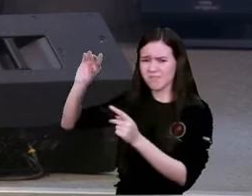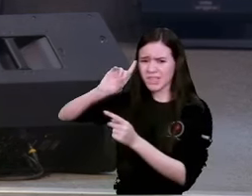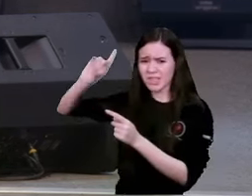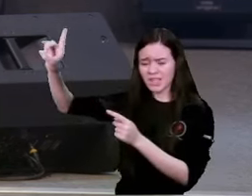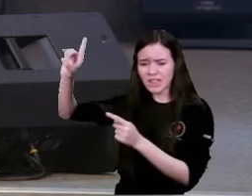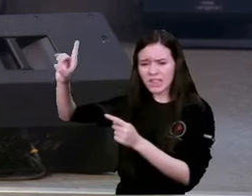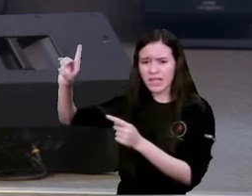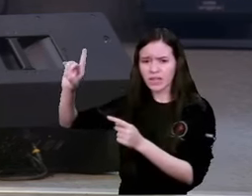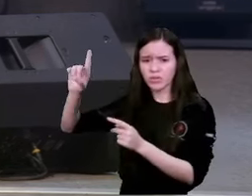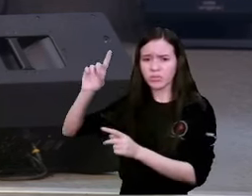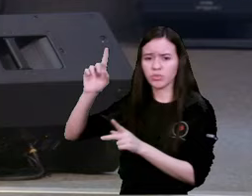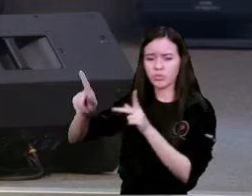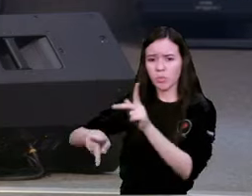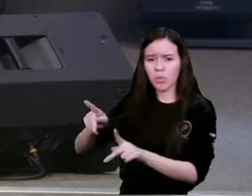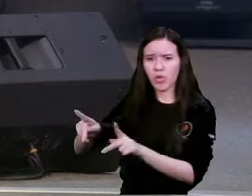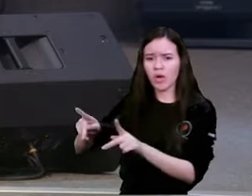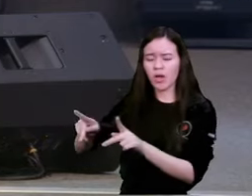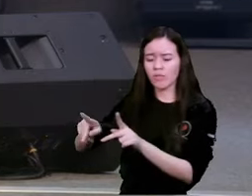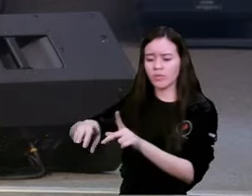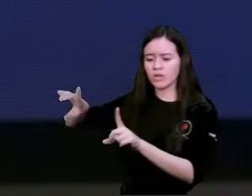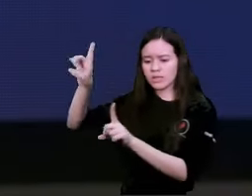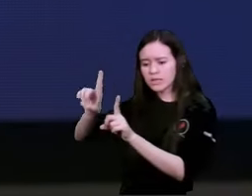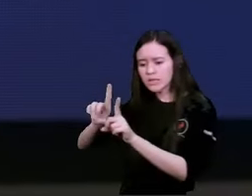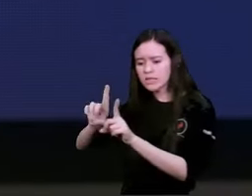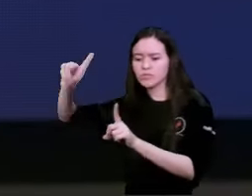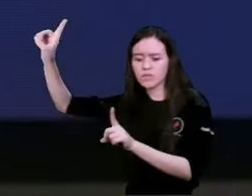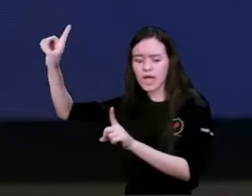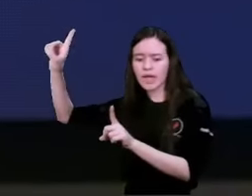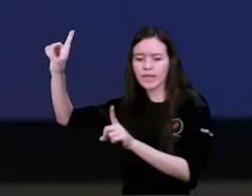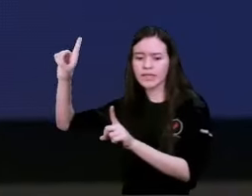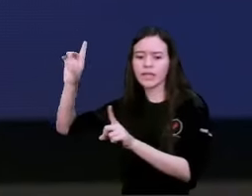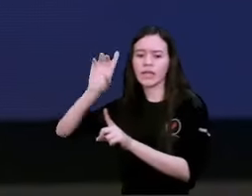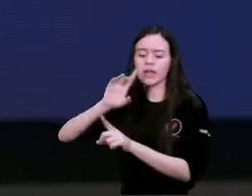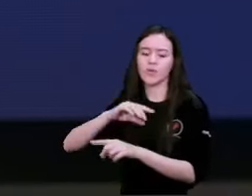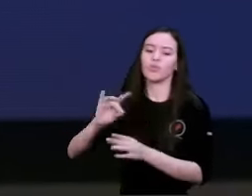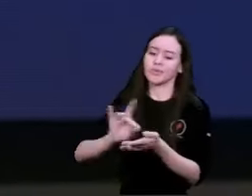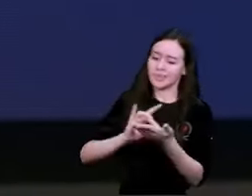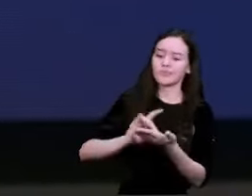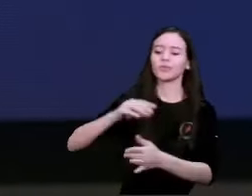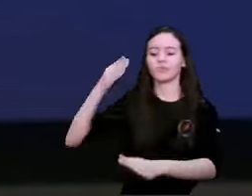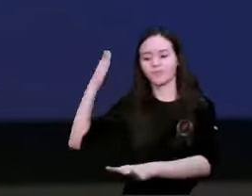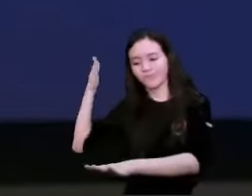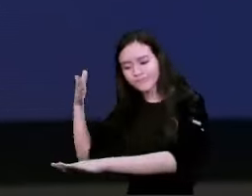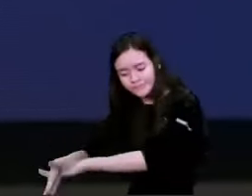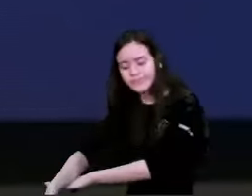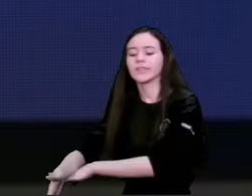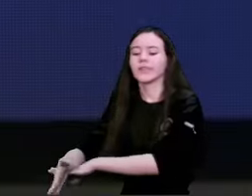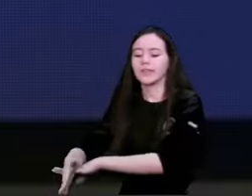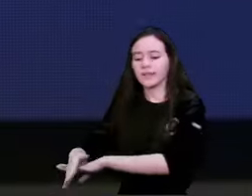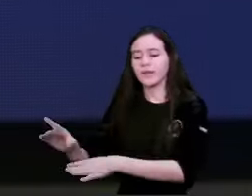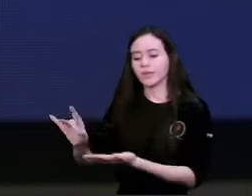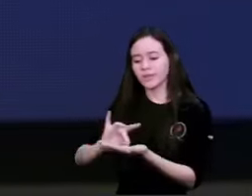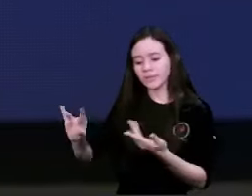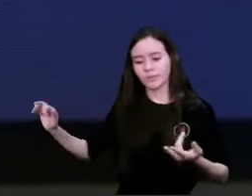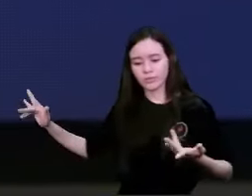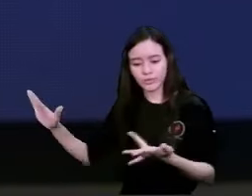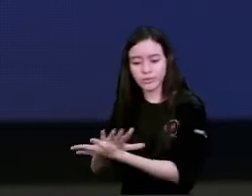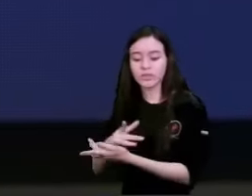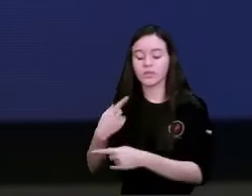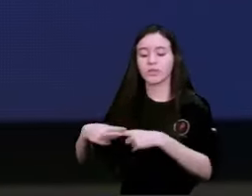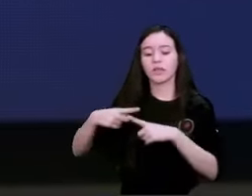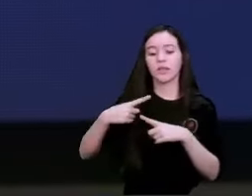da vontade de Deus, do meio de vocês, se eu sair do meio da cidade, ele vai entrar, ele vai invadir e ele vai destruir. Sabe